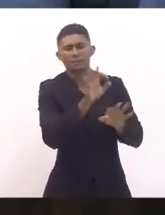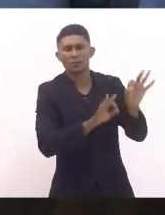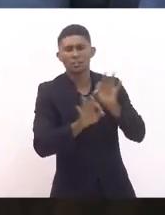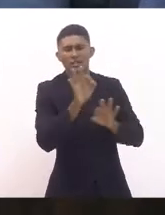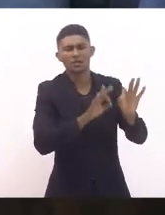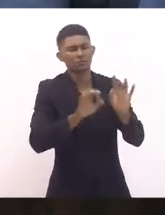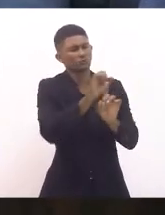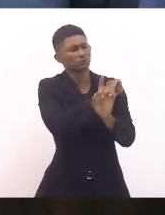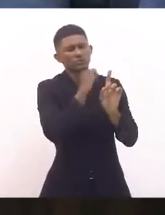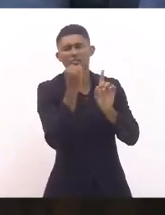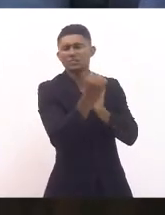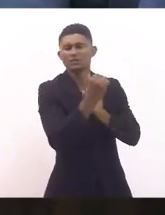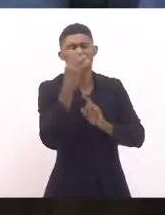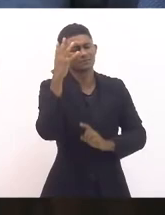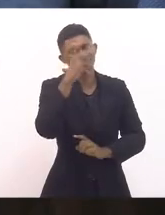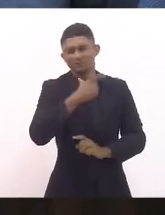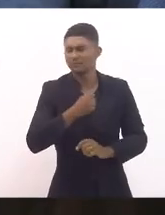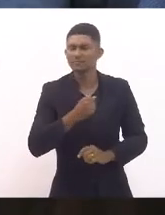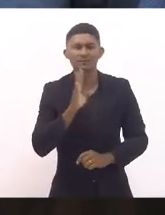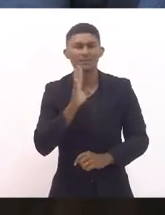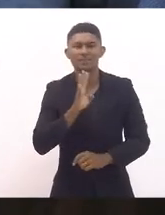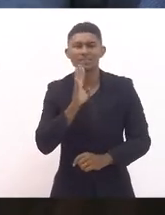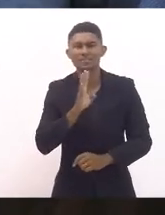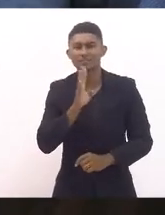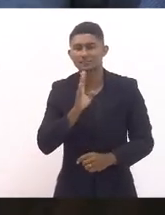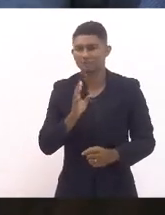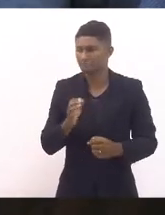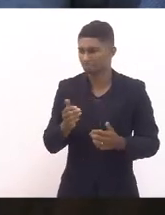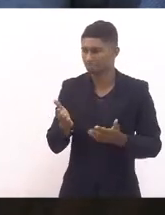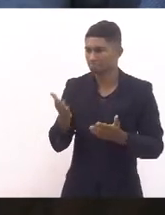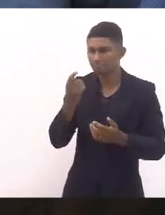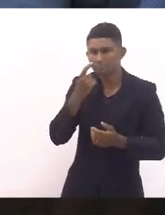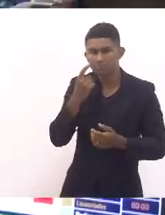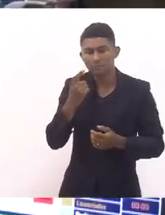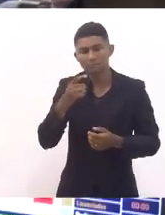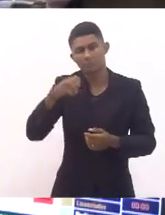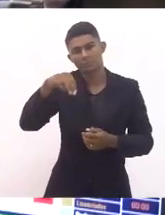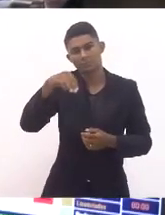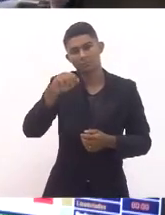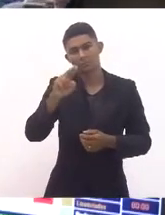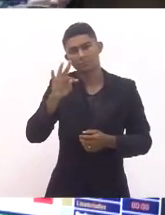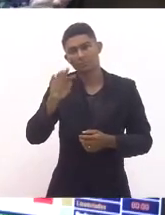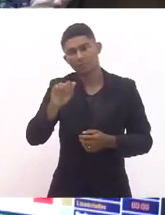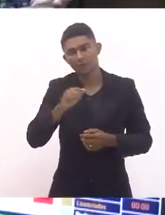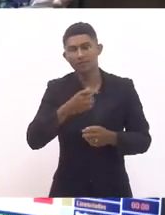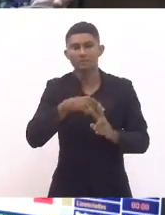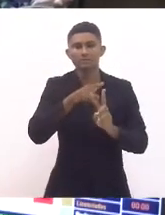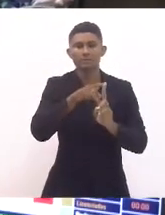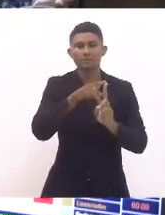bacana demais. Então, Marquinhos, deputada Marta, deputada Tia Ju,